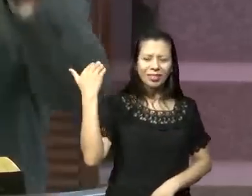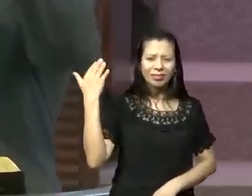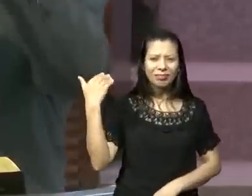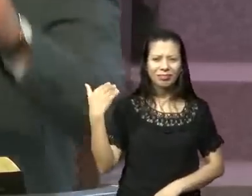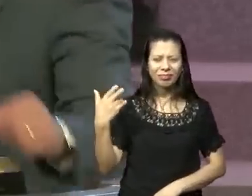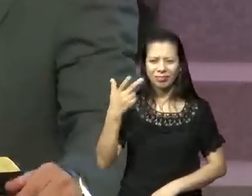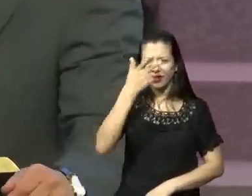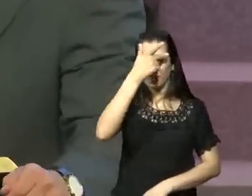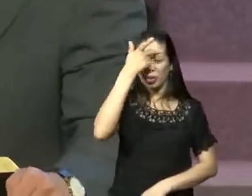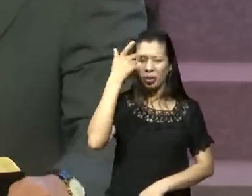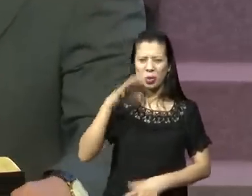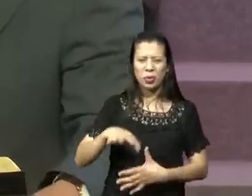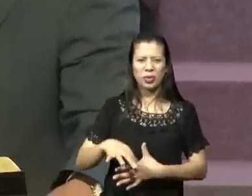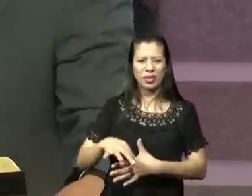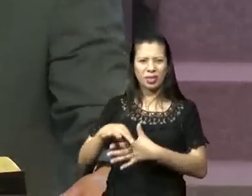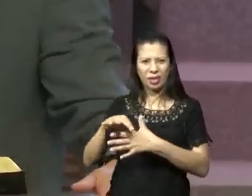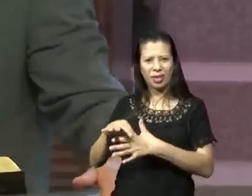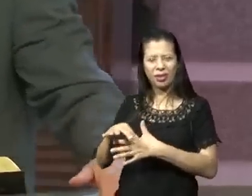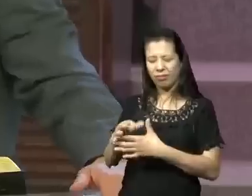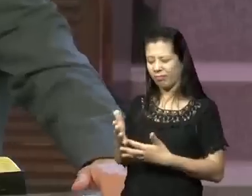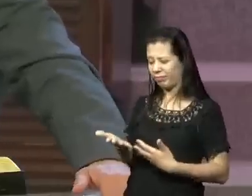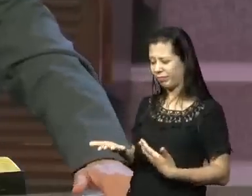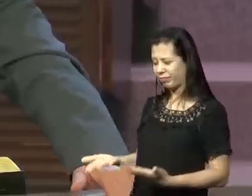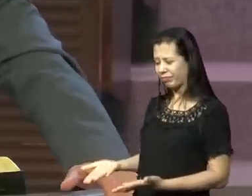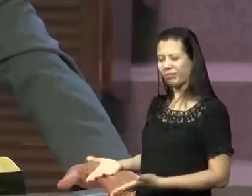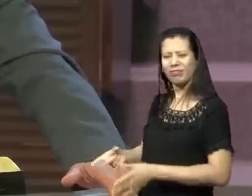falaram vocês são filhos do diabo